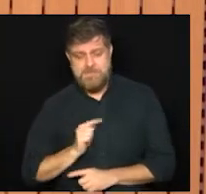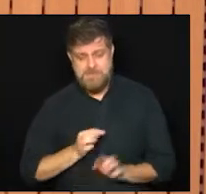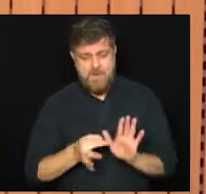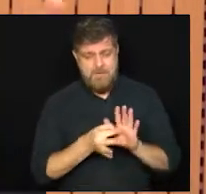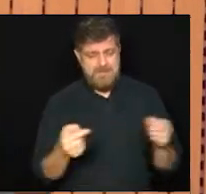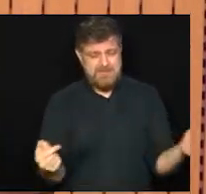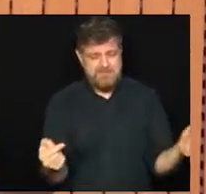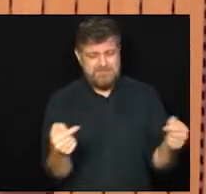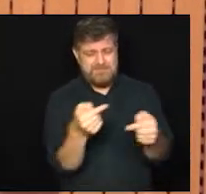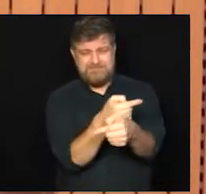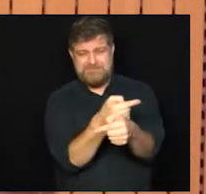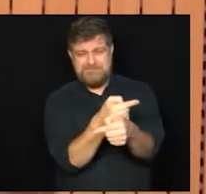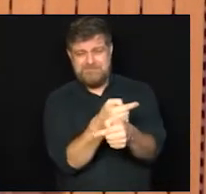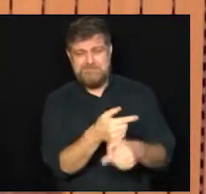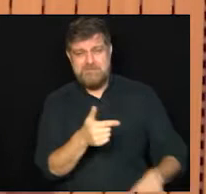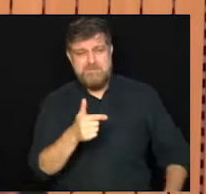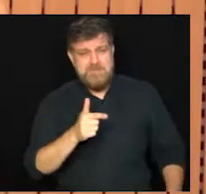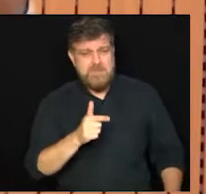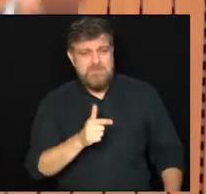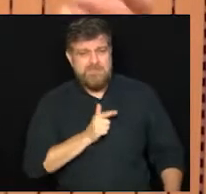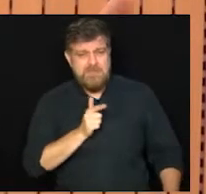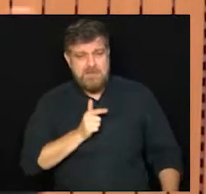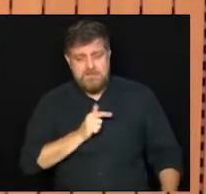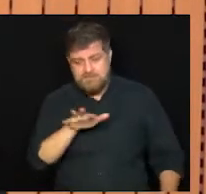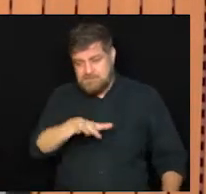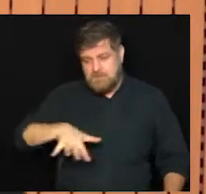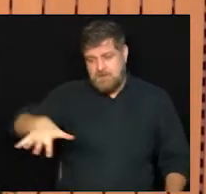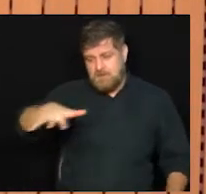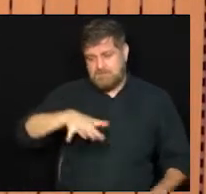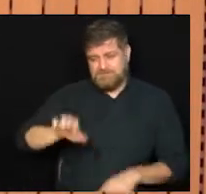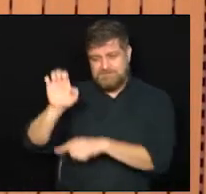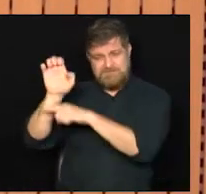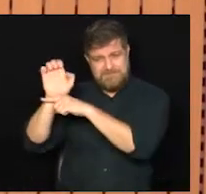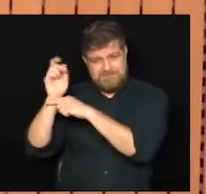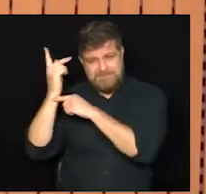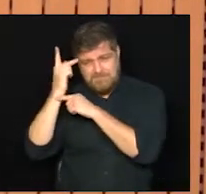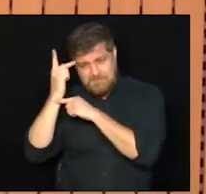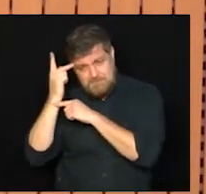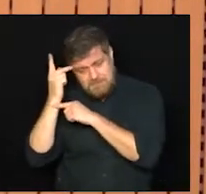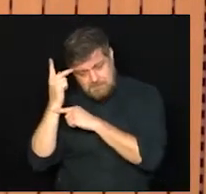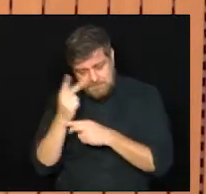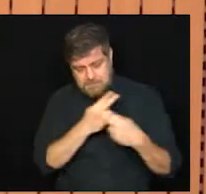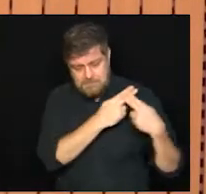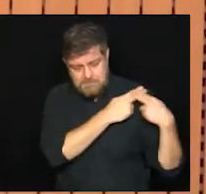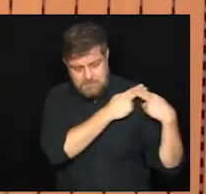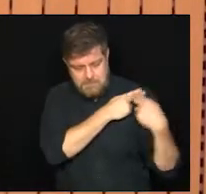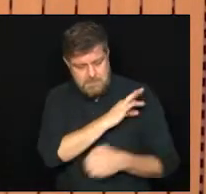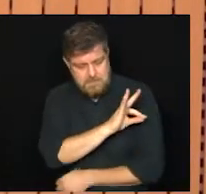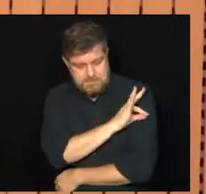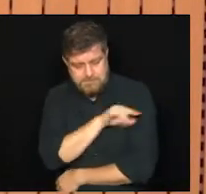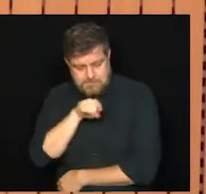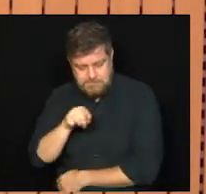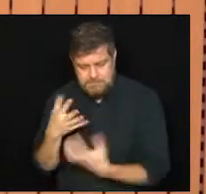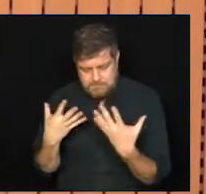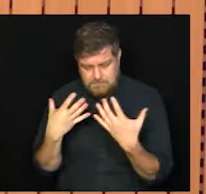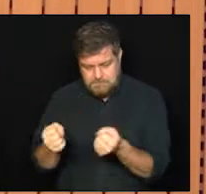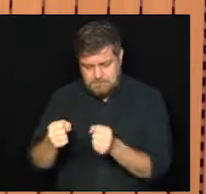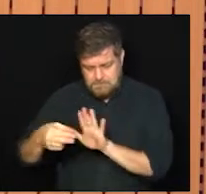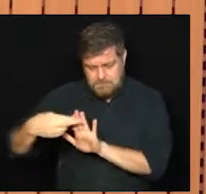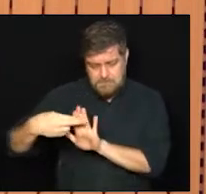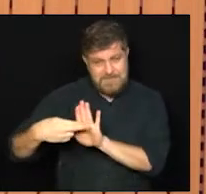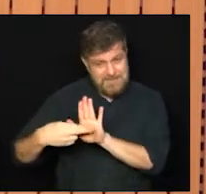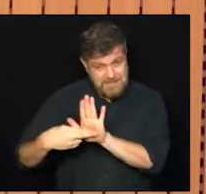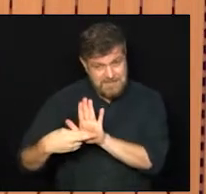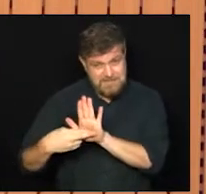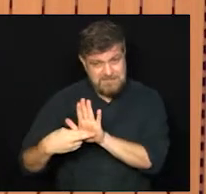divergência naquilo que muitas vezes os órgãos, seja do Estado, do município, adotavam como medidas de